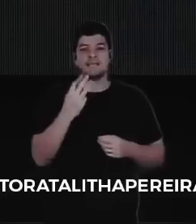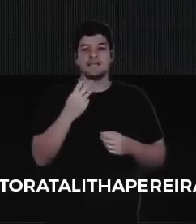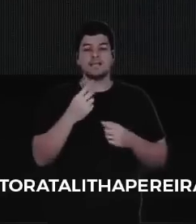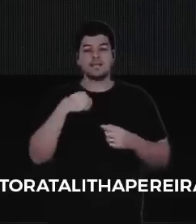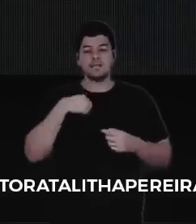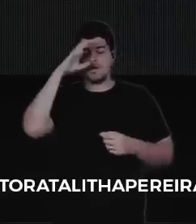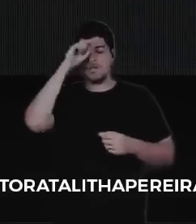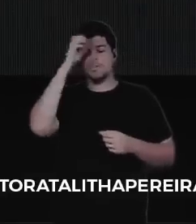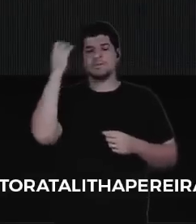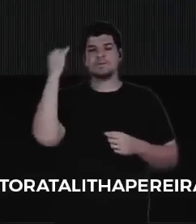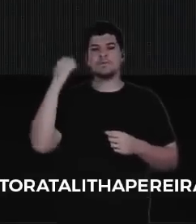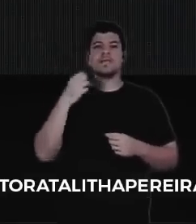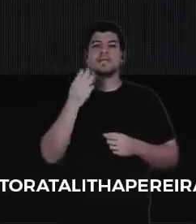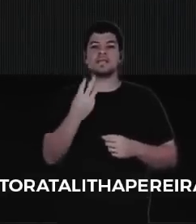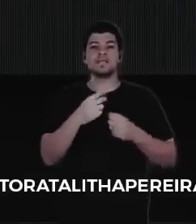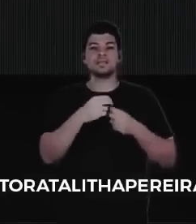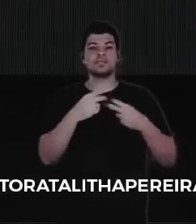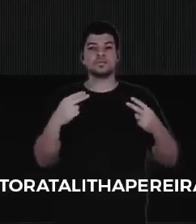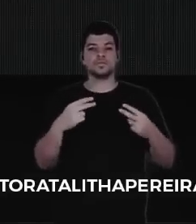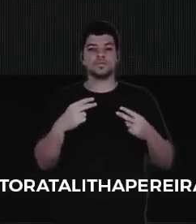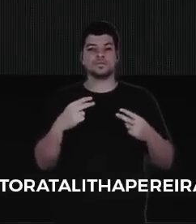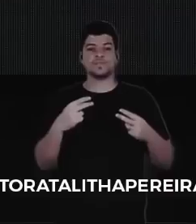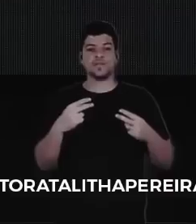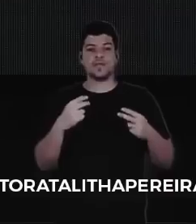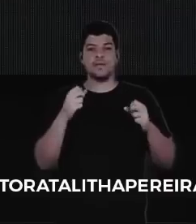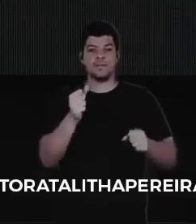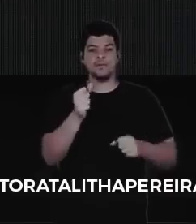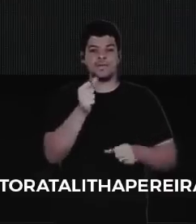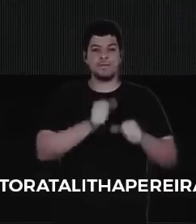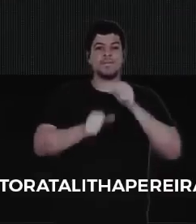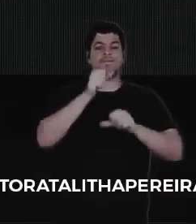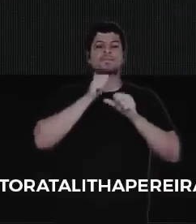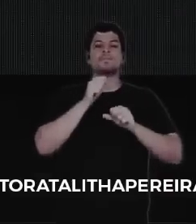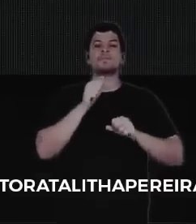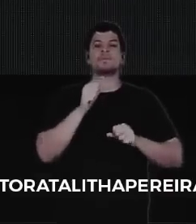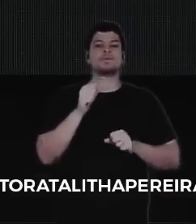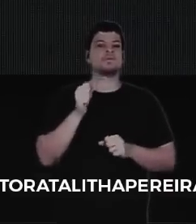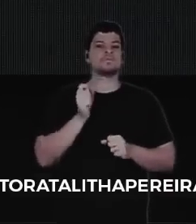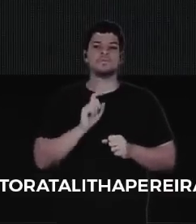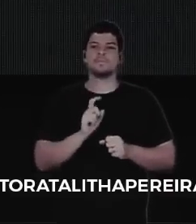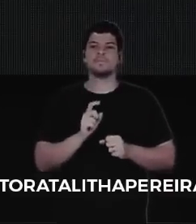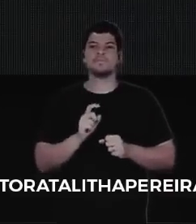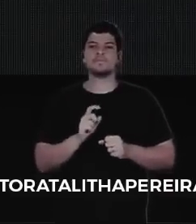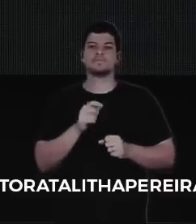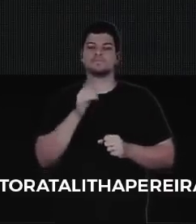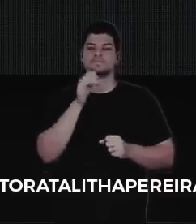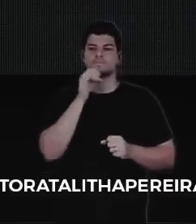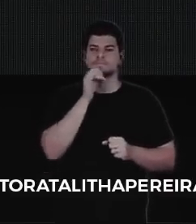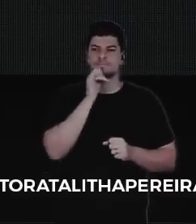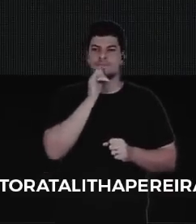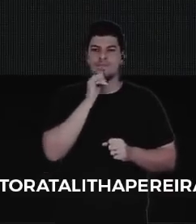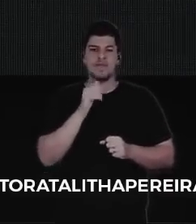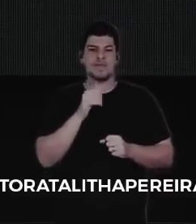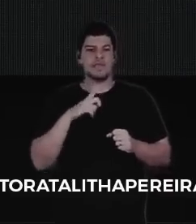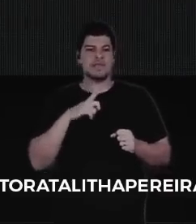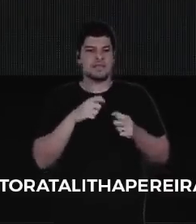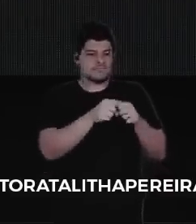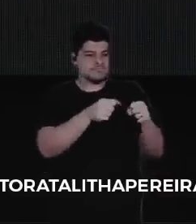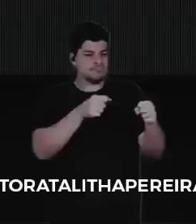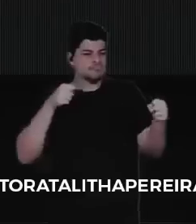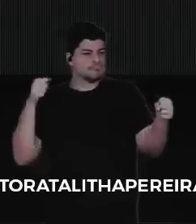a flecha lançada, a palavra pronunciada e a oportunidade